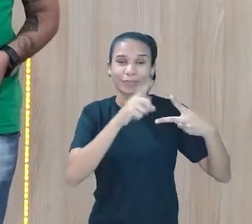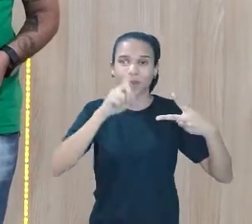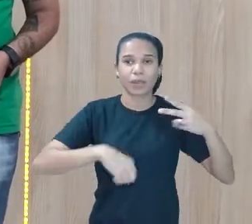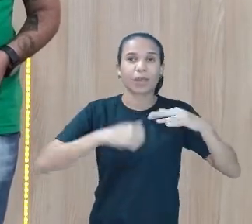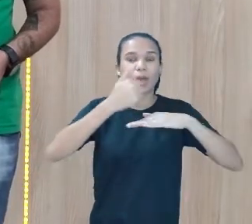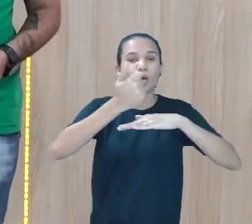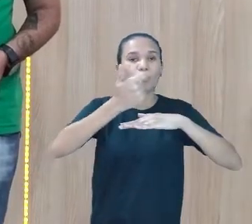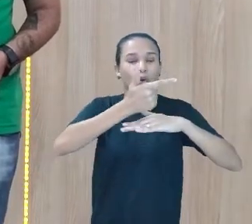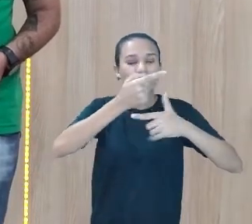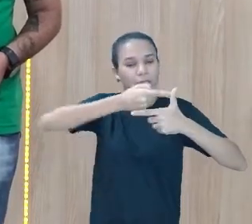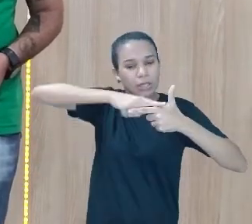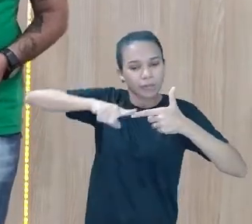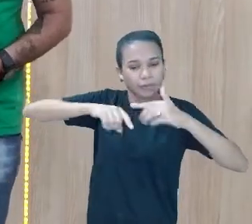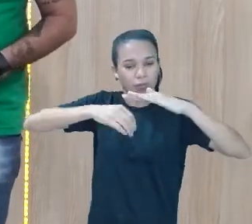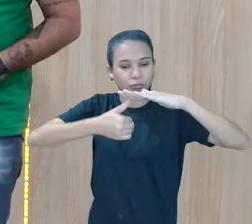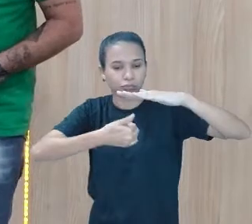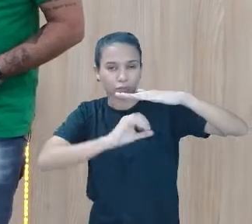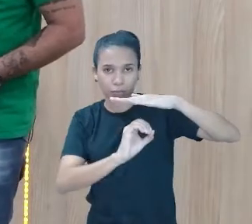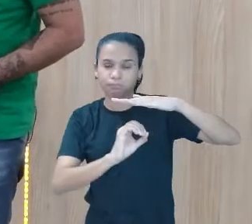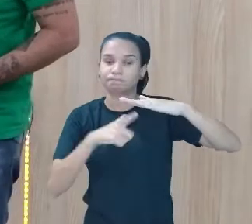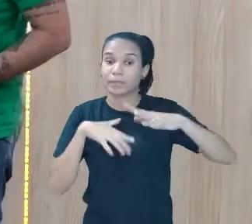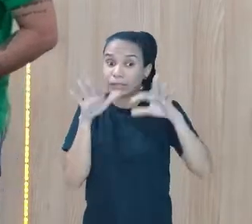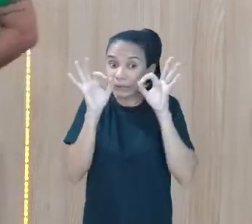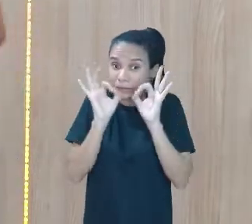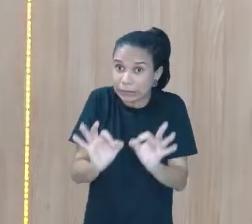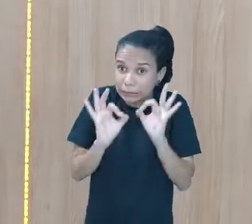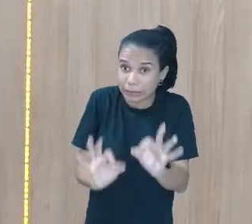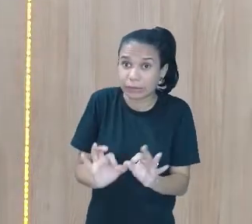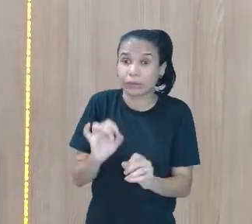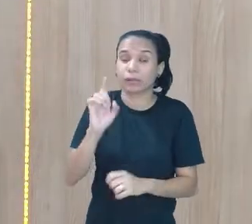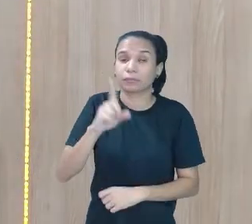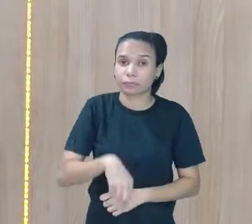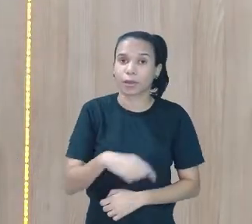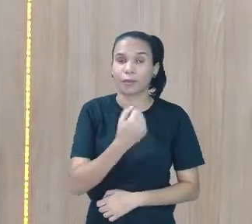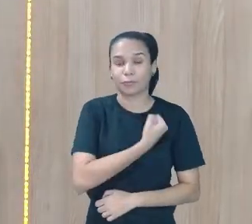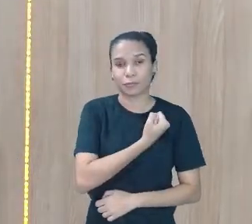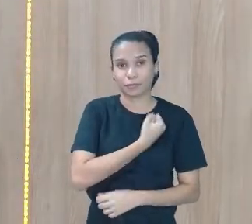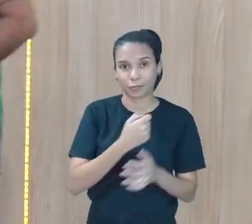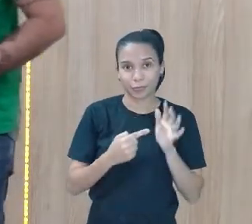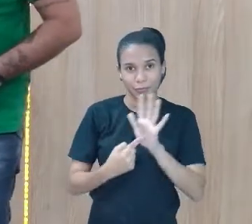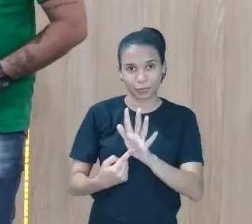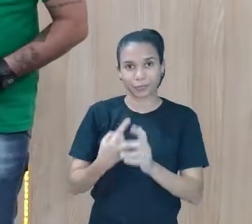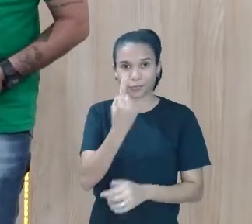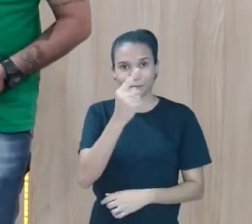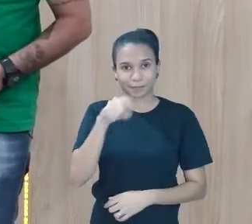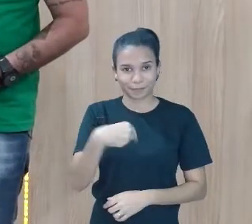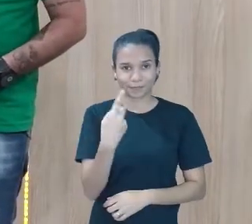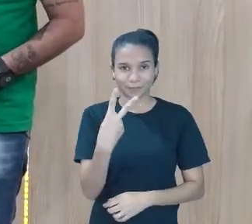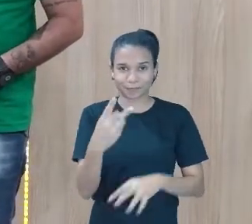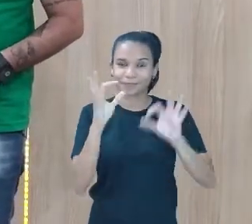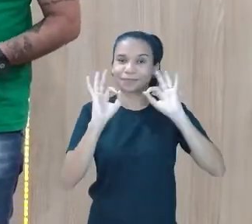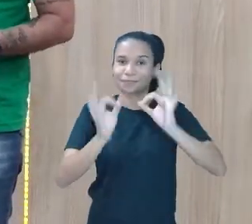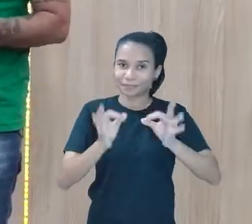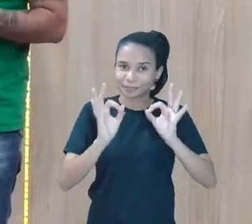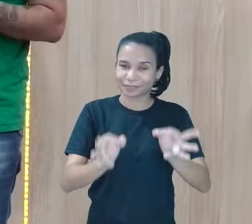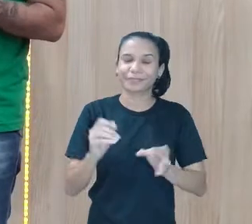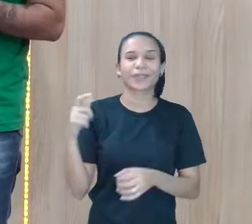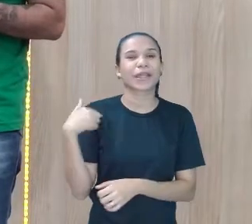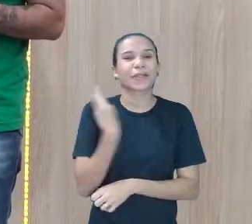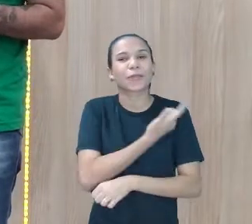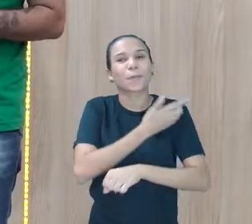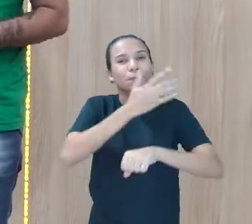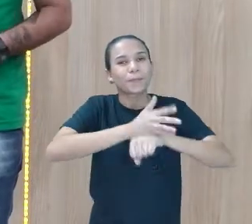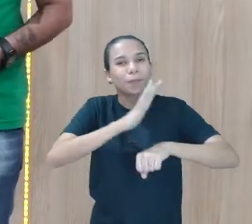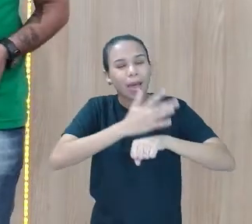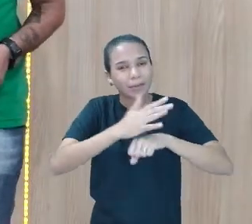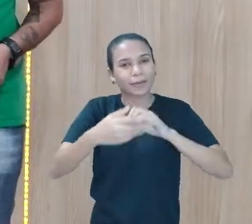número de cima pelo número de baixo, para ter certeza que é aquele número 1,2, tá certo? Então, a gente